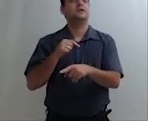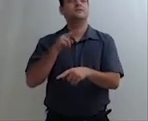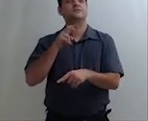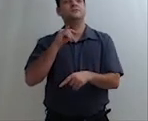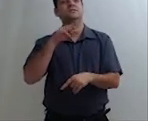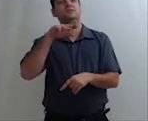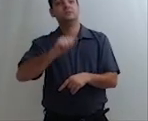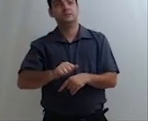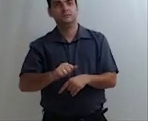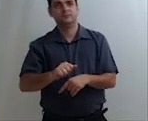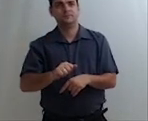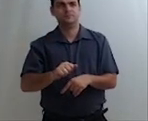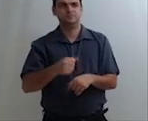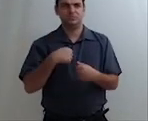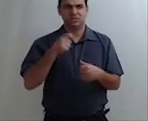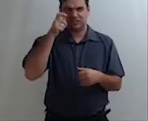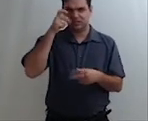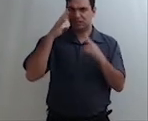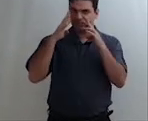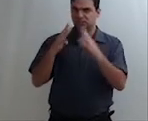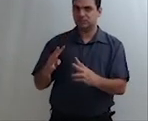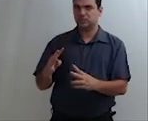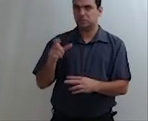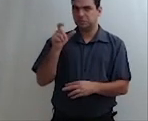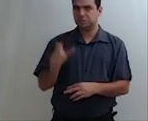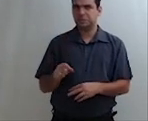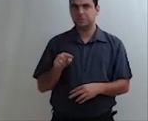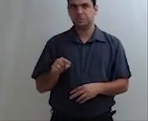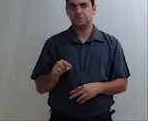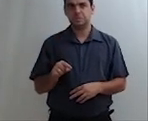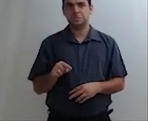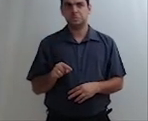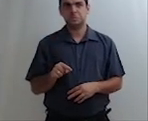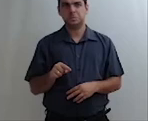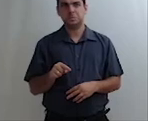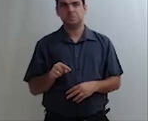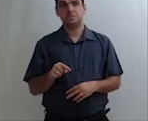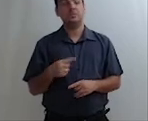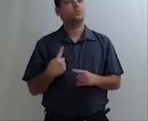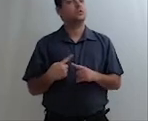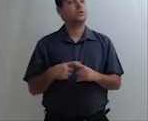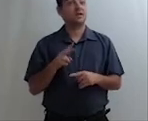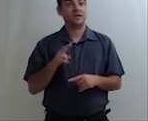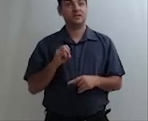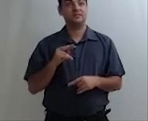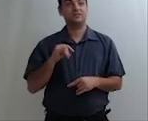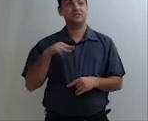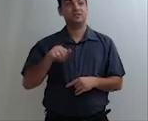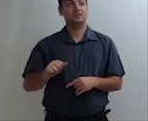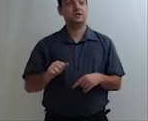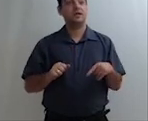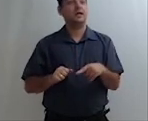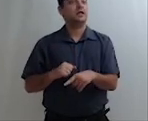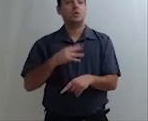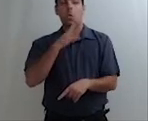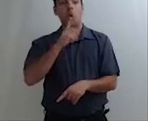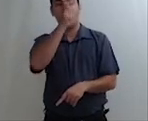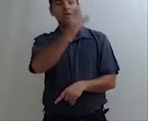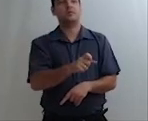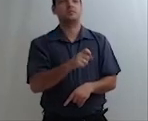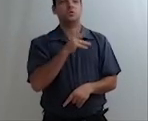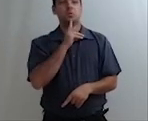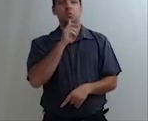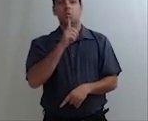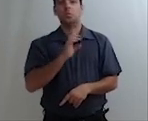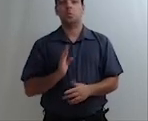merecer especial credibilidade inclusive porque aquela vítima que não conhecia seu agressor não teria